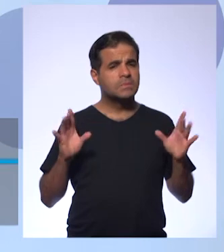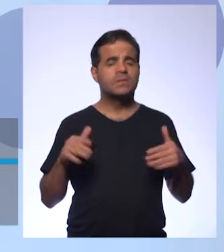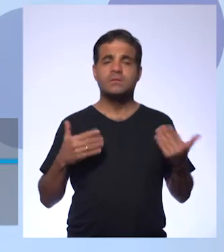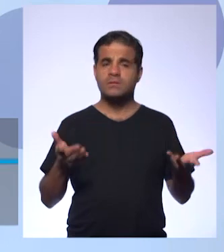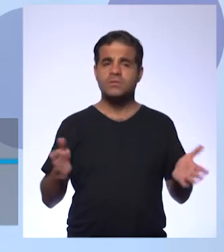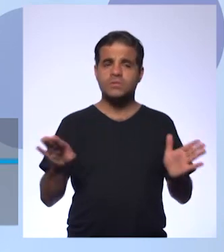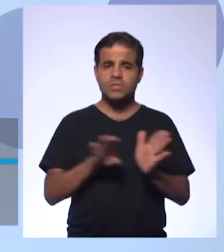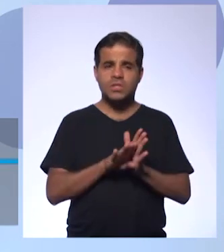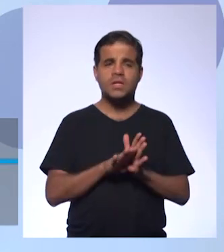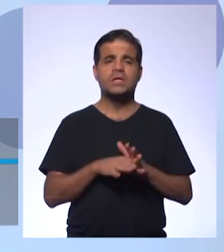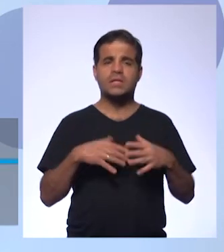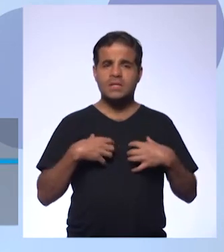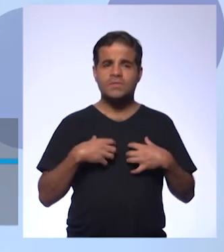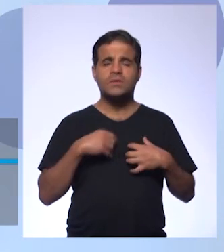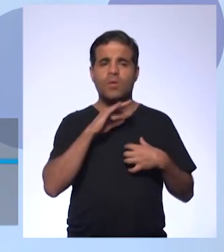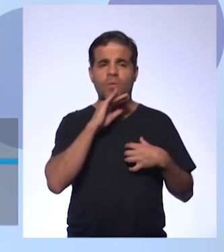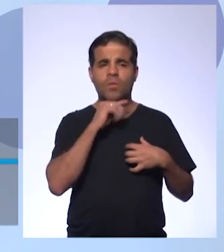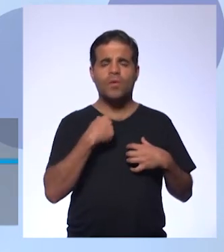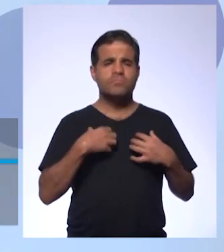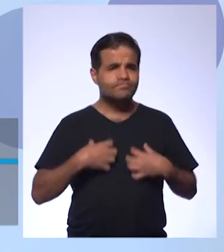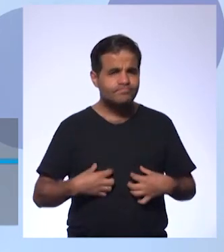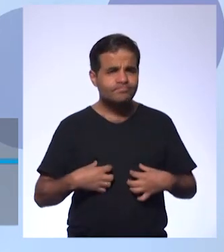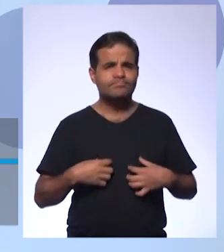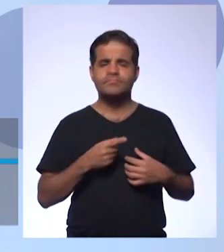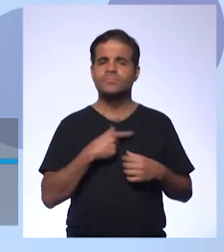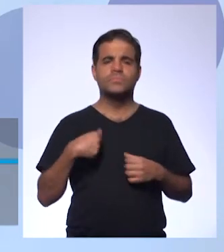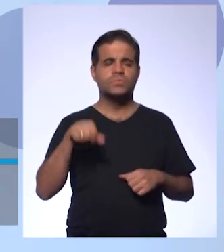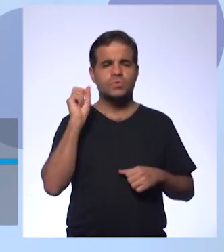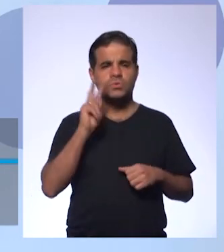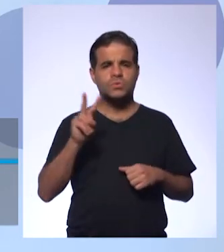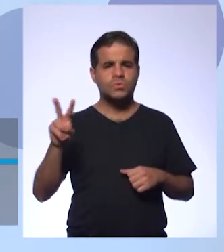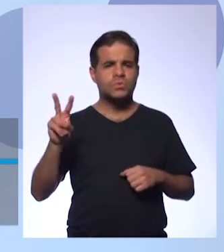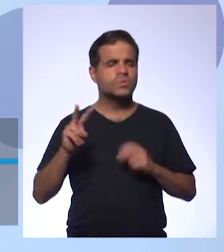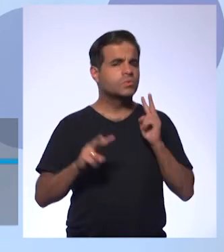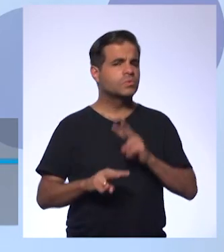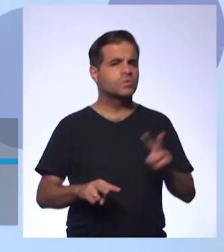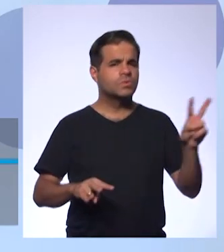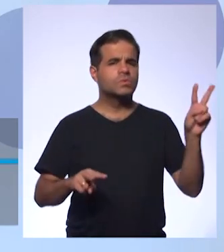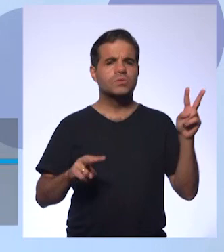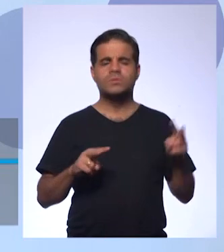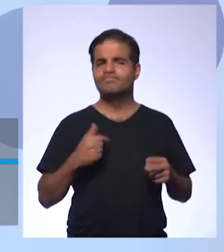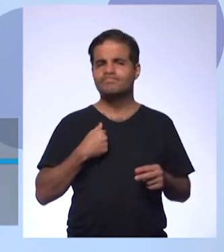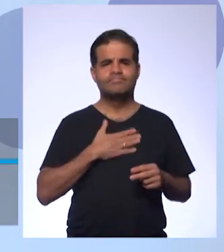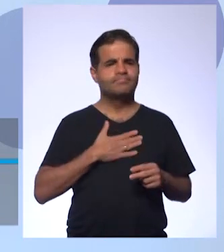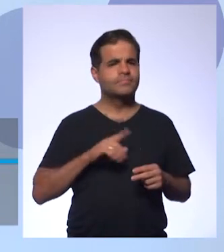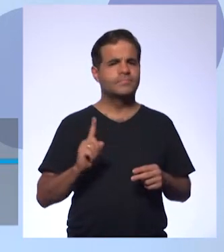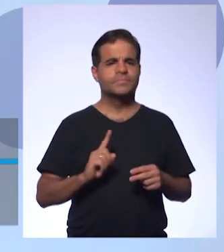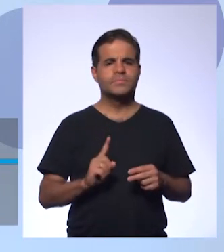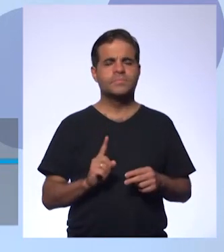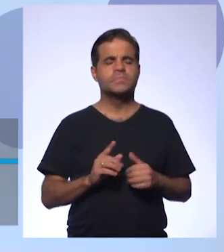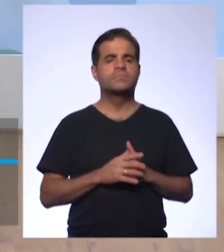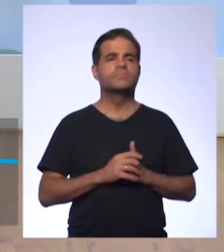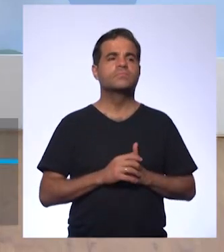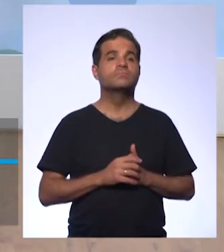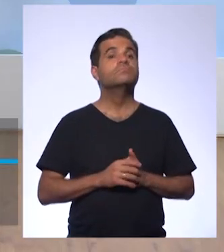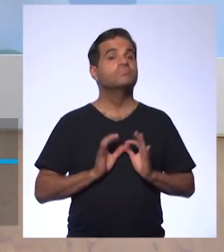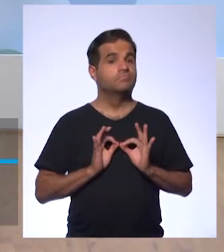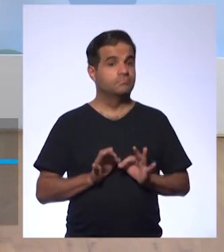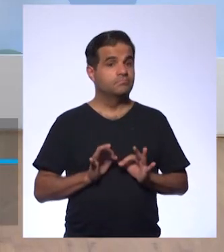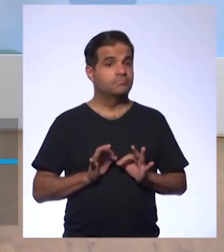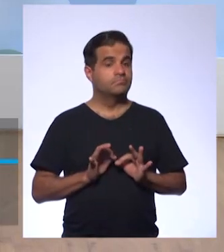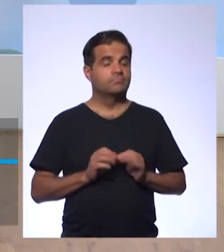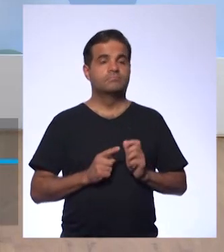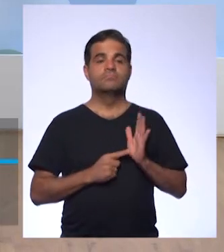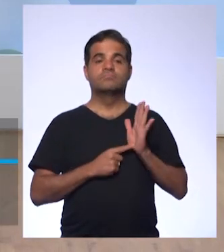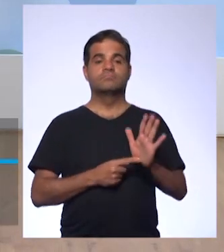isso fica ruim, porque nos desagrada no que nós olhamos, no que nós vimos. Nós olhamos e não gostamos. Exato. Eu vou até